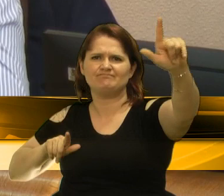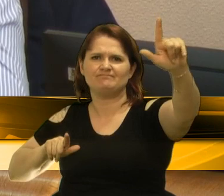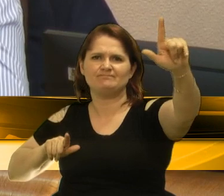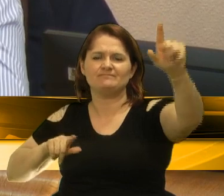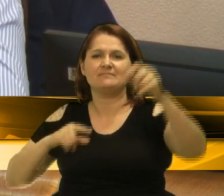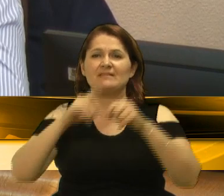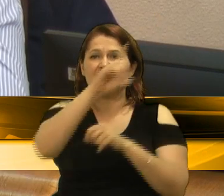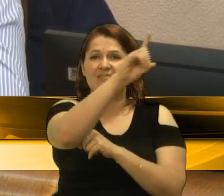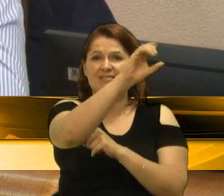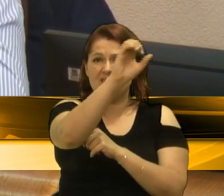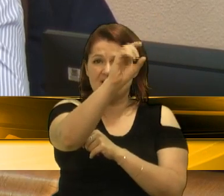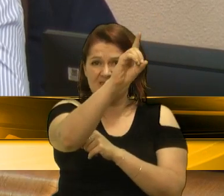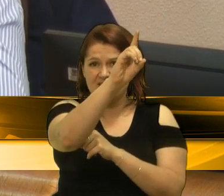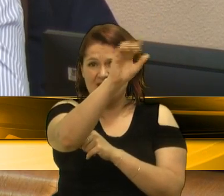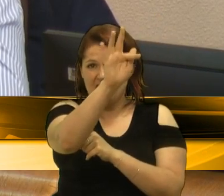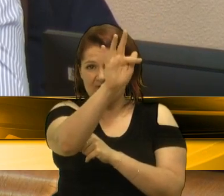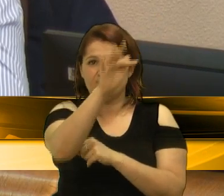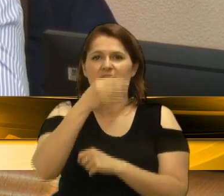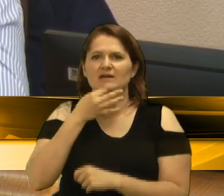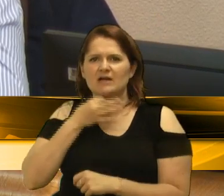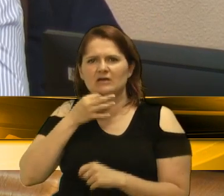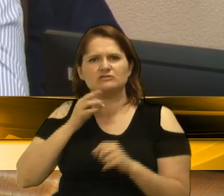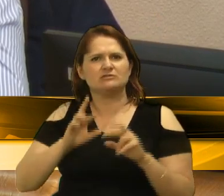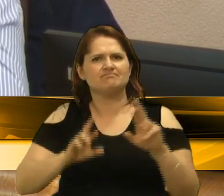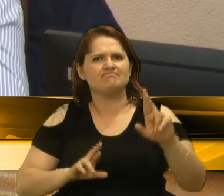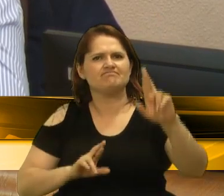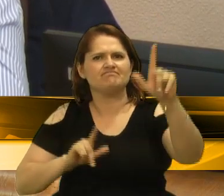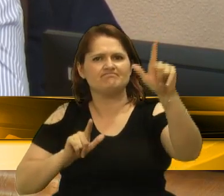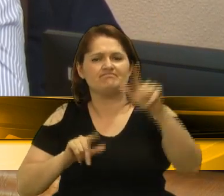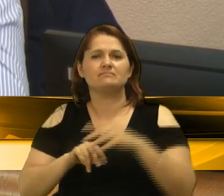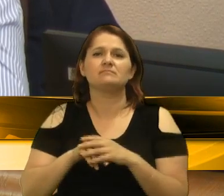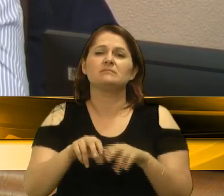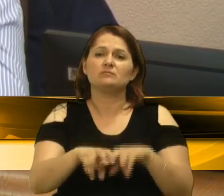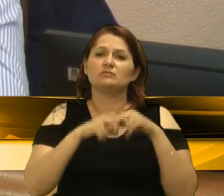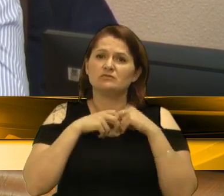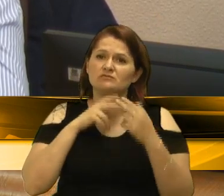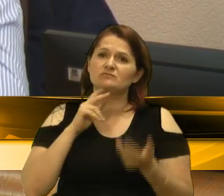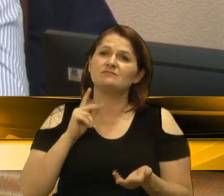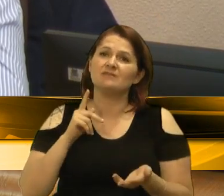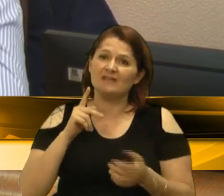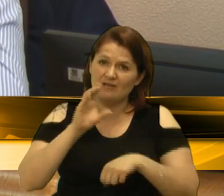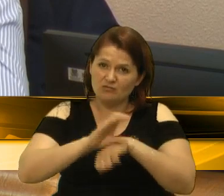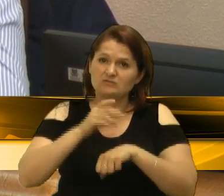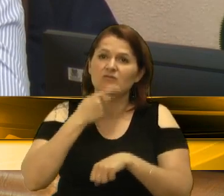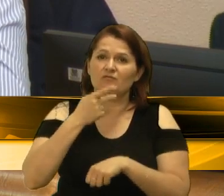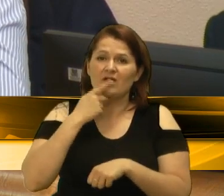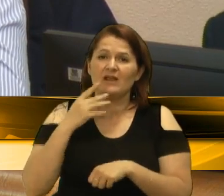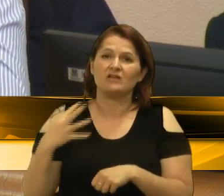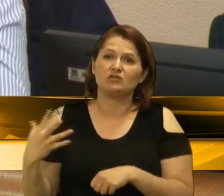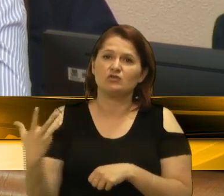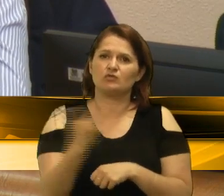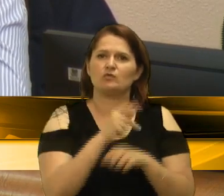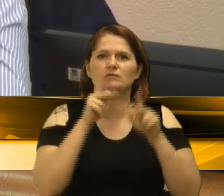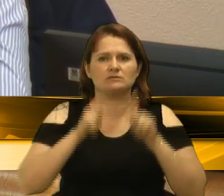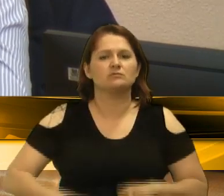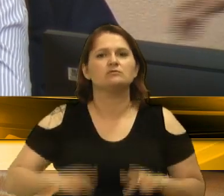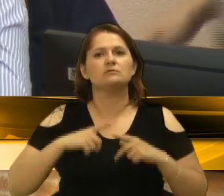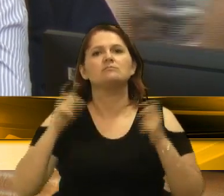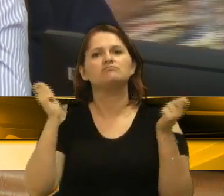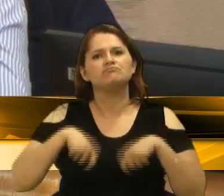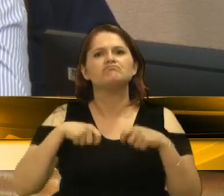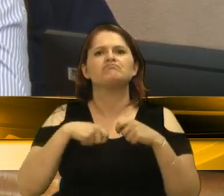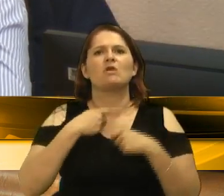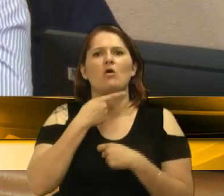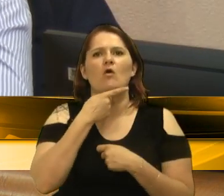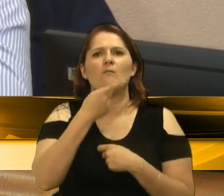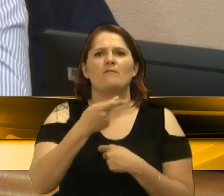da Constituição, que é, no presente caso, a permitir que todos os cidadãos possam reunir-se pacificamente para fins ilícitos, expressando